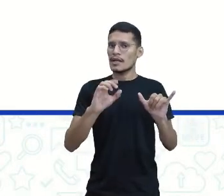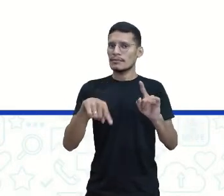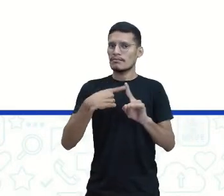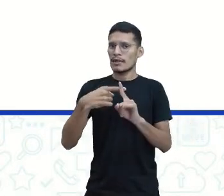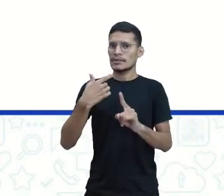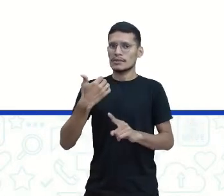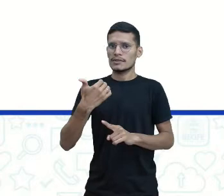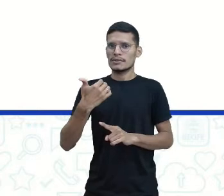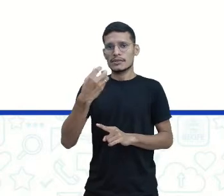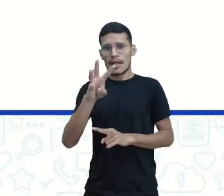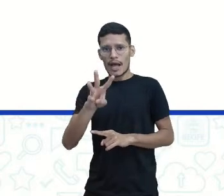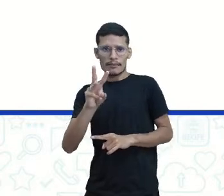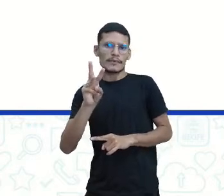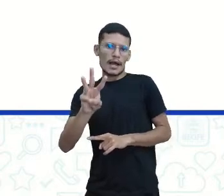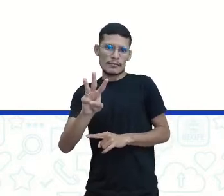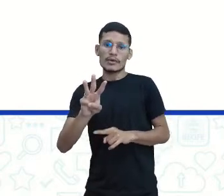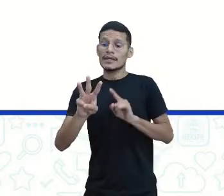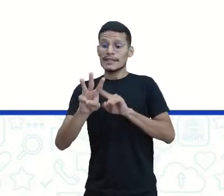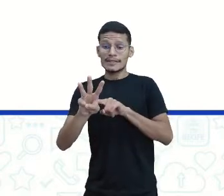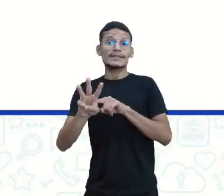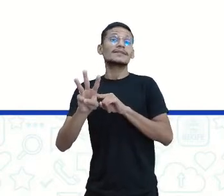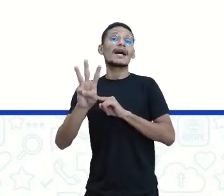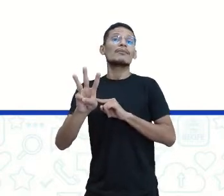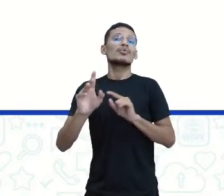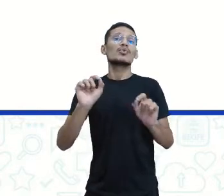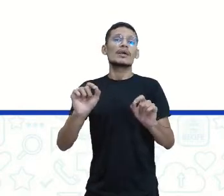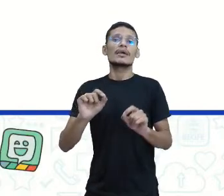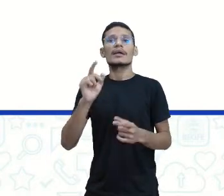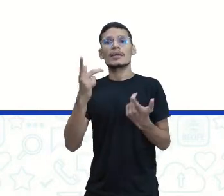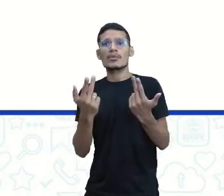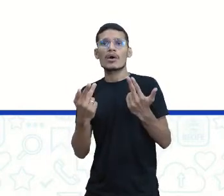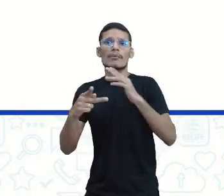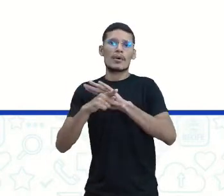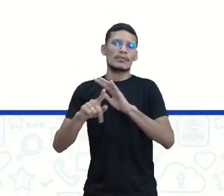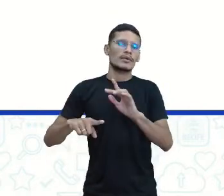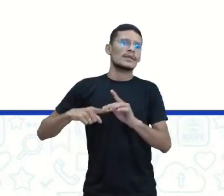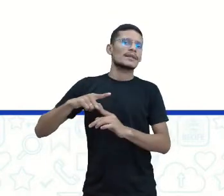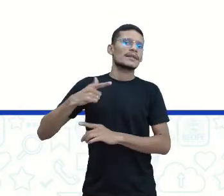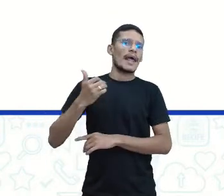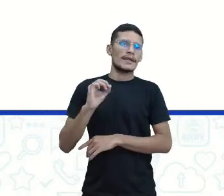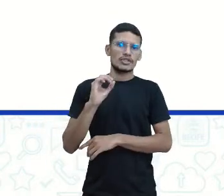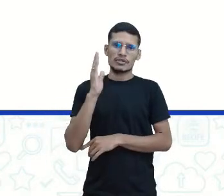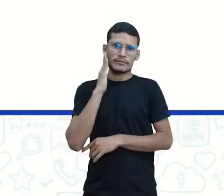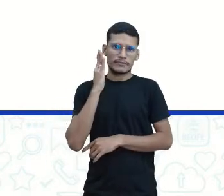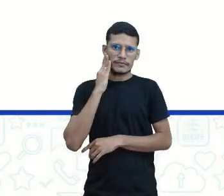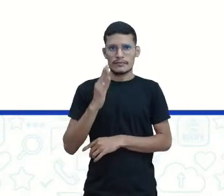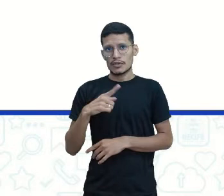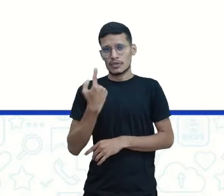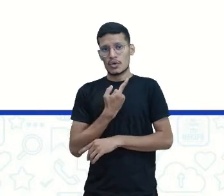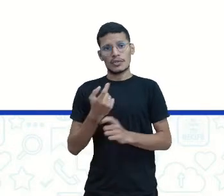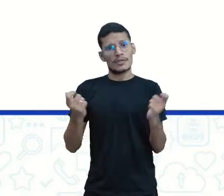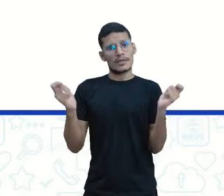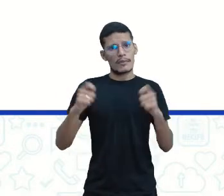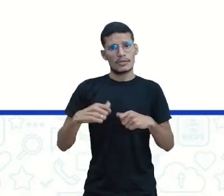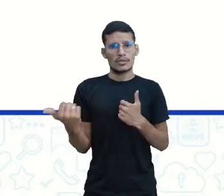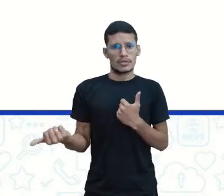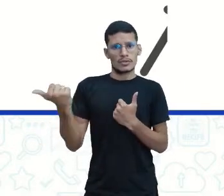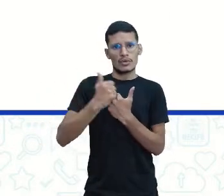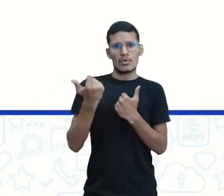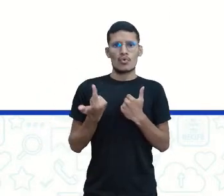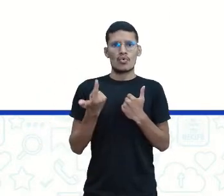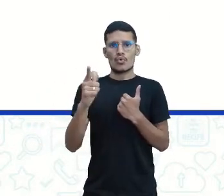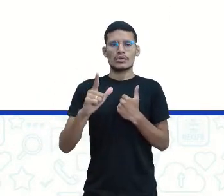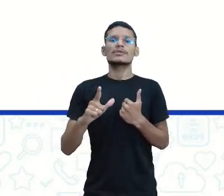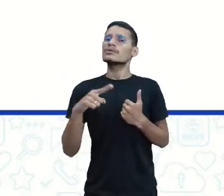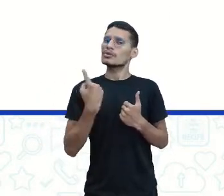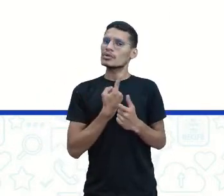W, certo? E W é igual a quanto? W é igual a 10. Então, fazendo essa outra substituição,